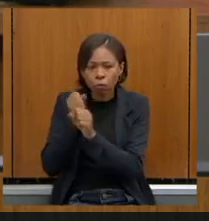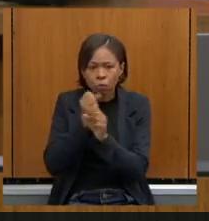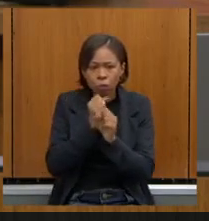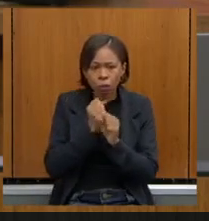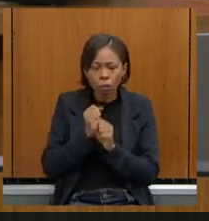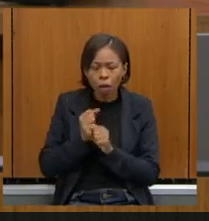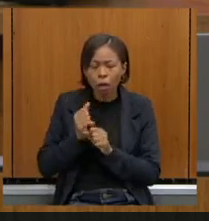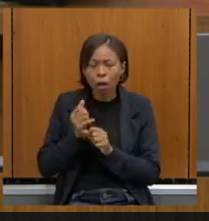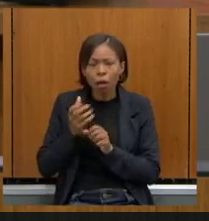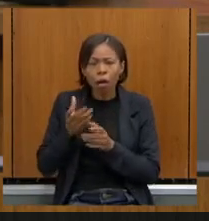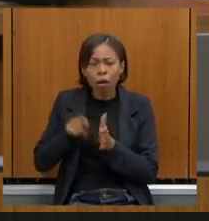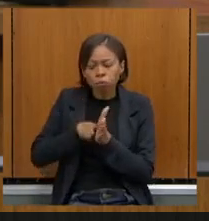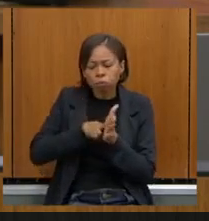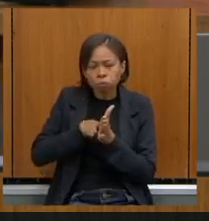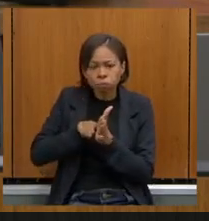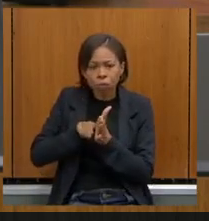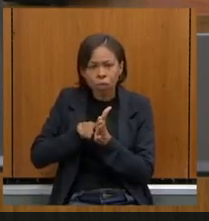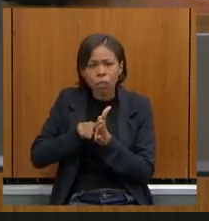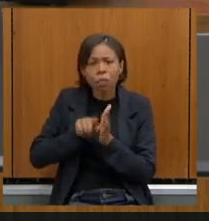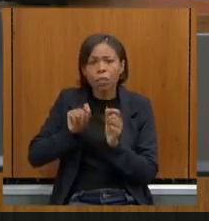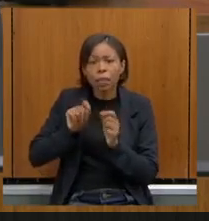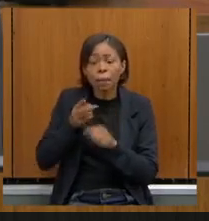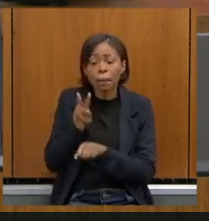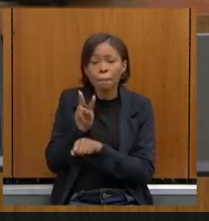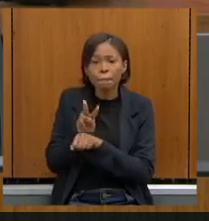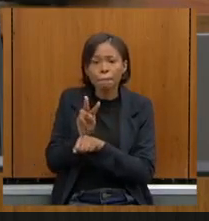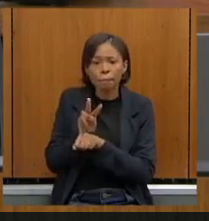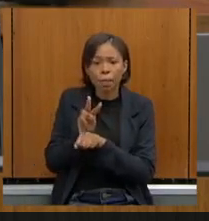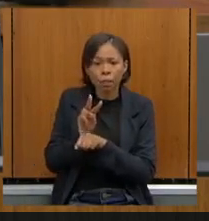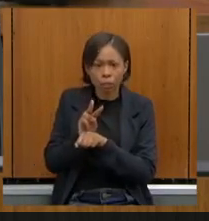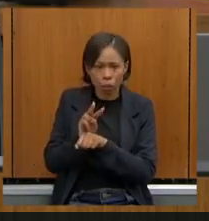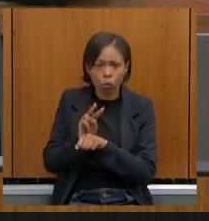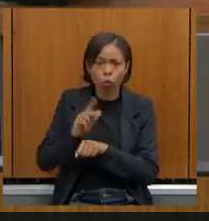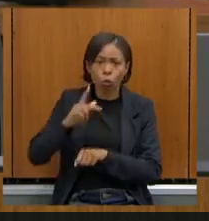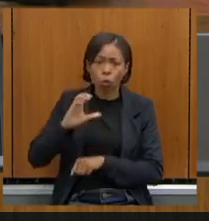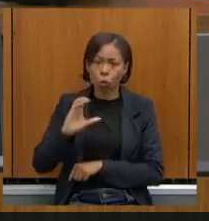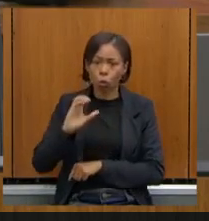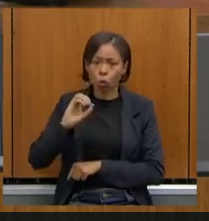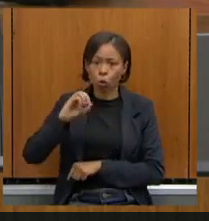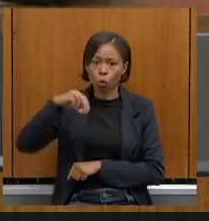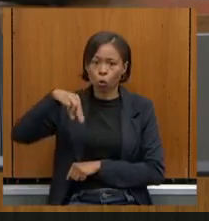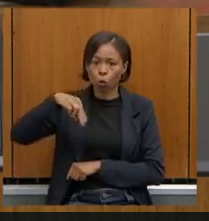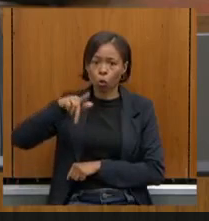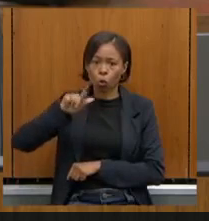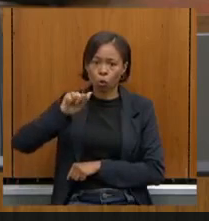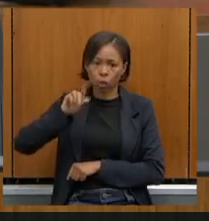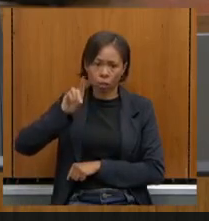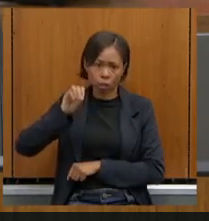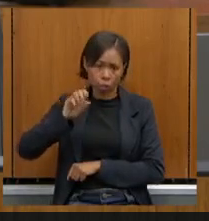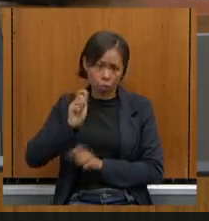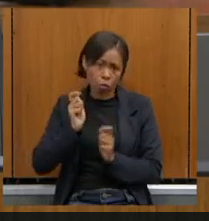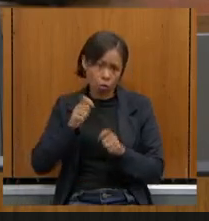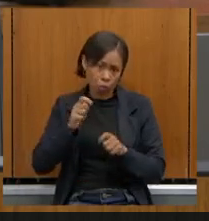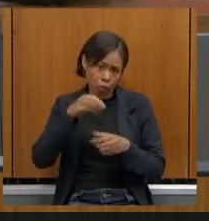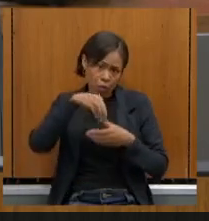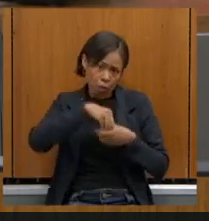de Minas Gerais, o Congado. Poderíamos fazer a reunião do CONEP presencial aqui na Assembleia